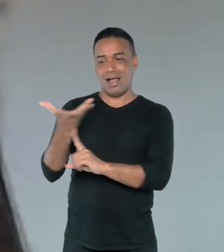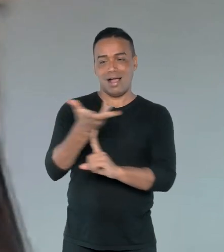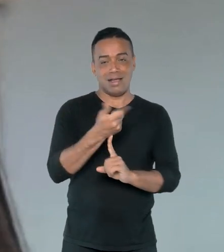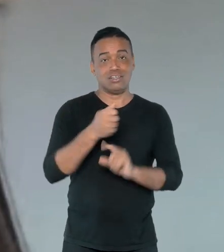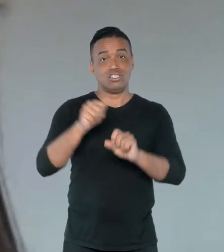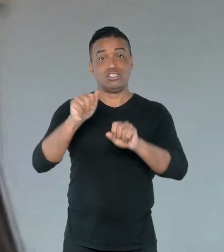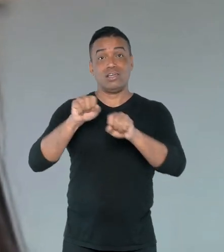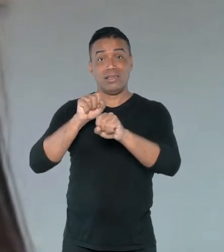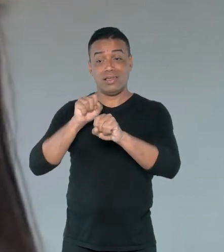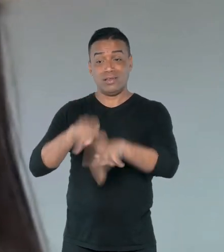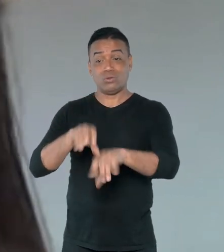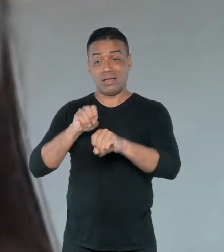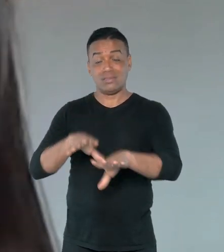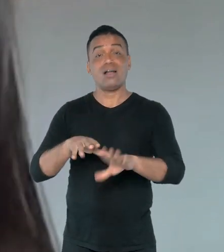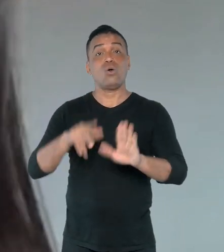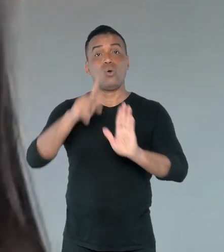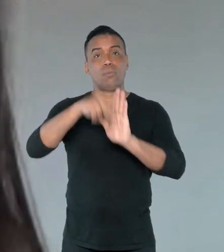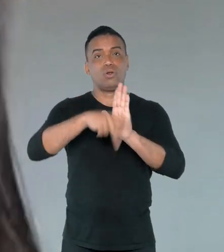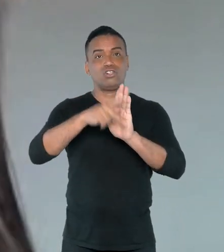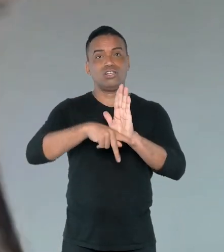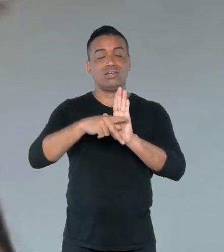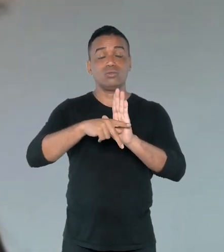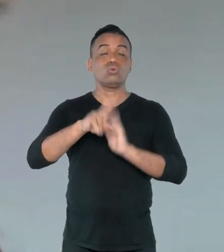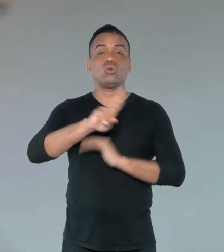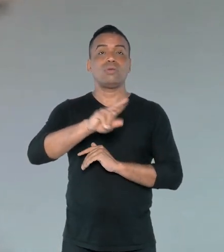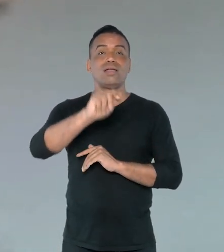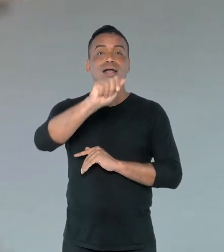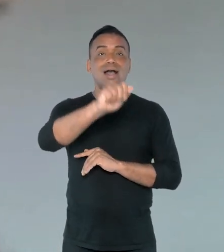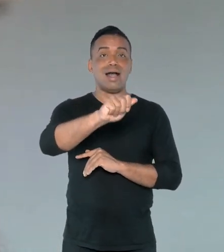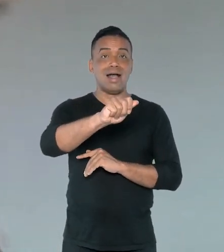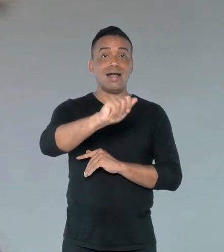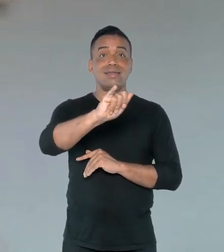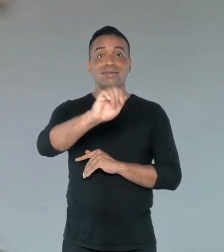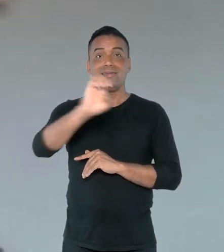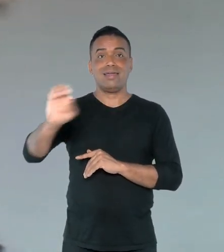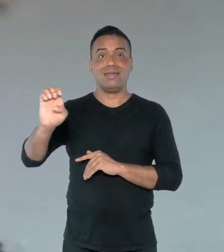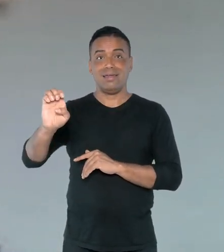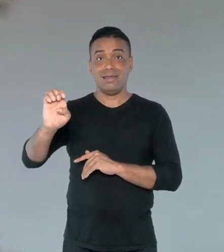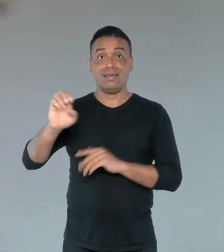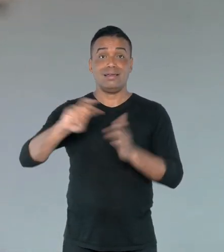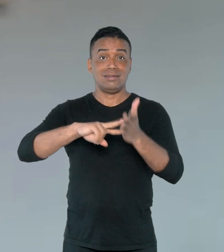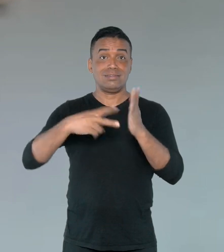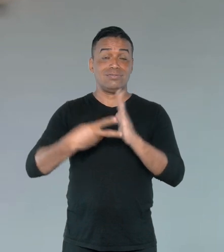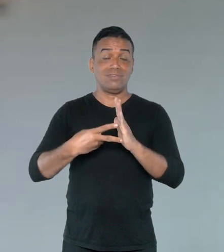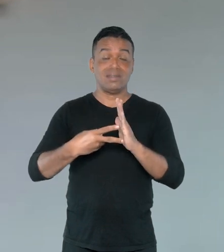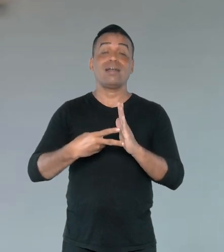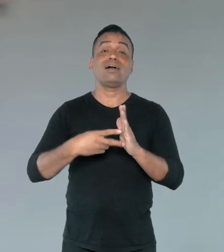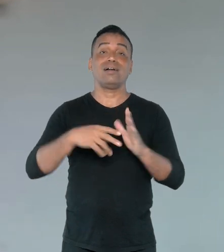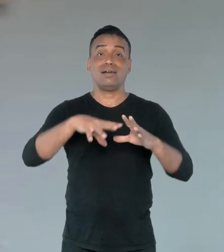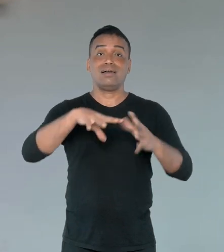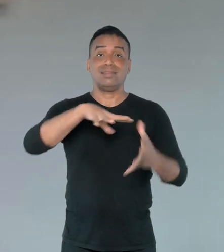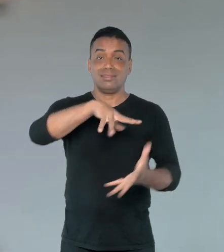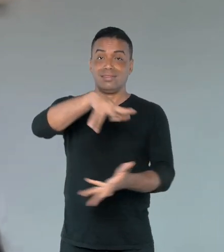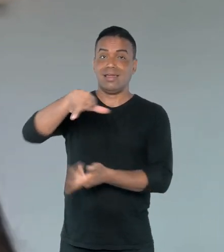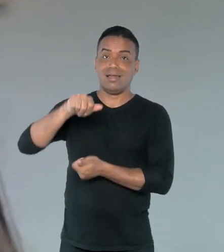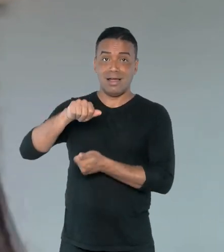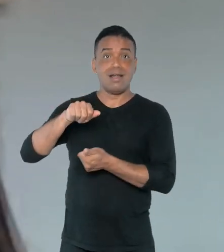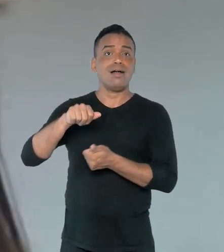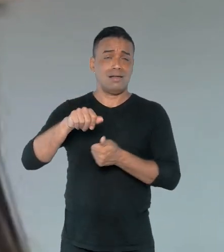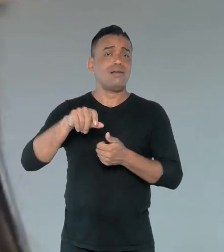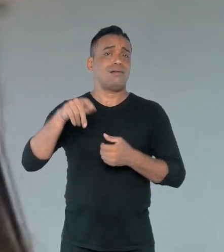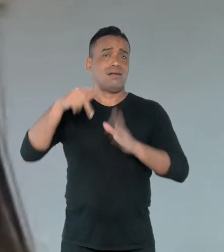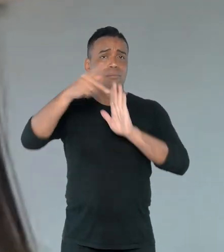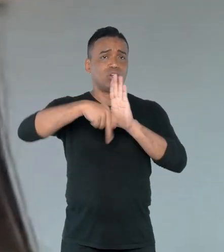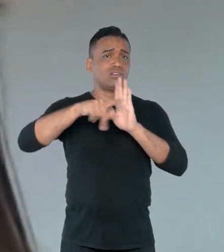um projeto que se chama AIE, significa terra. Eu faço esse projeto em Ouro Preto e eu